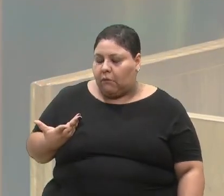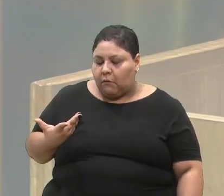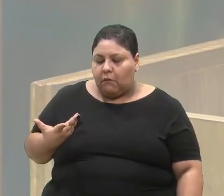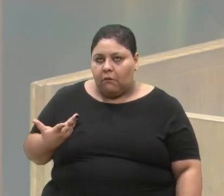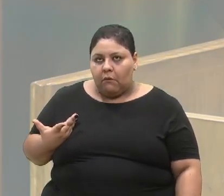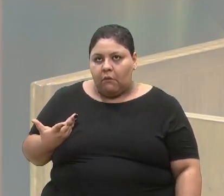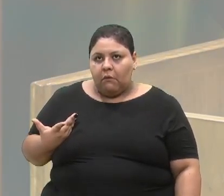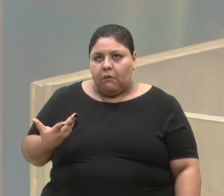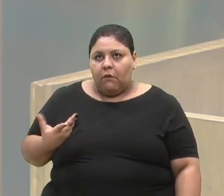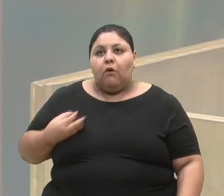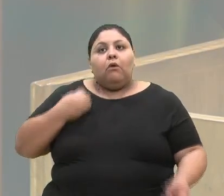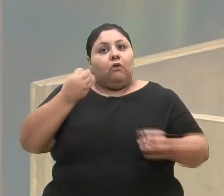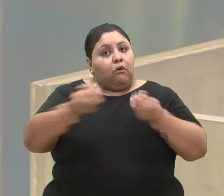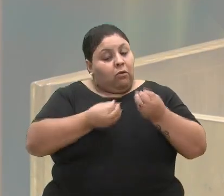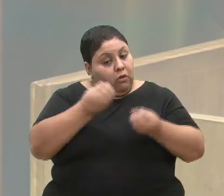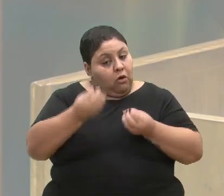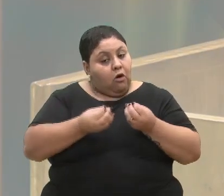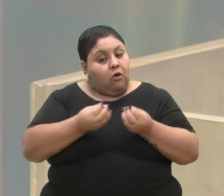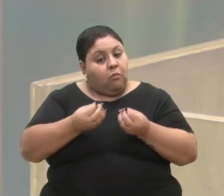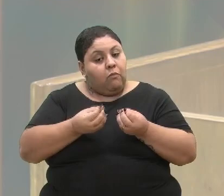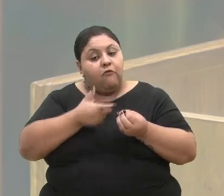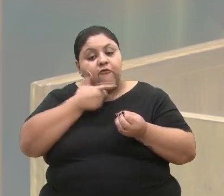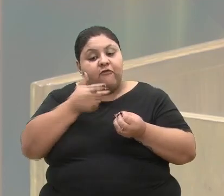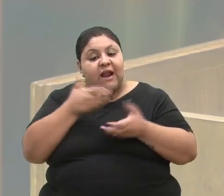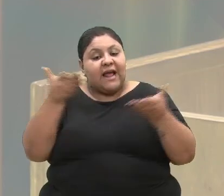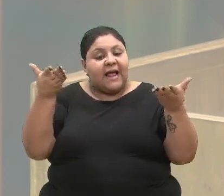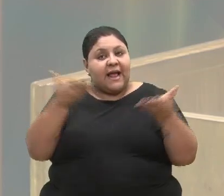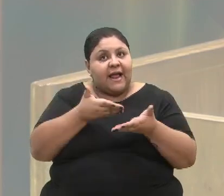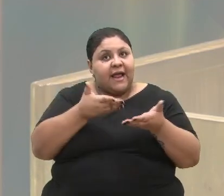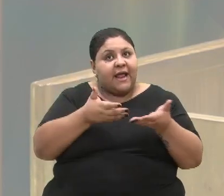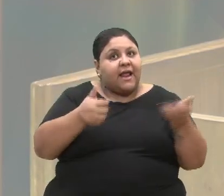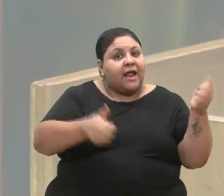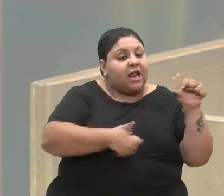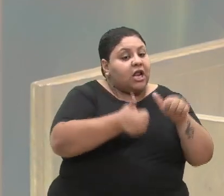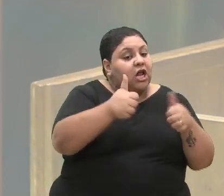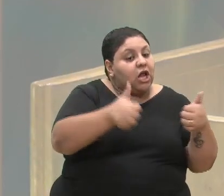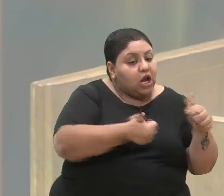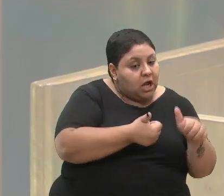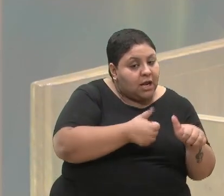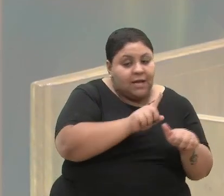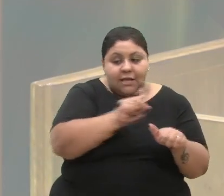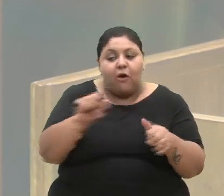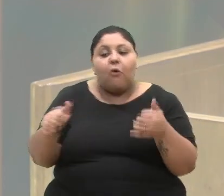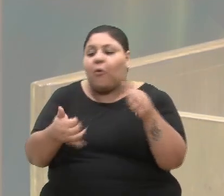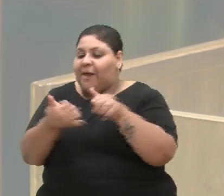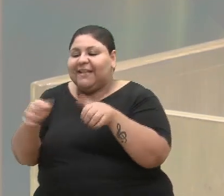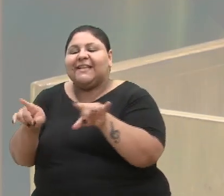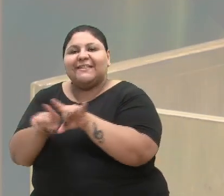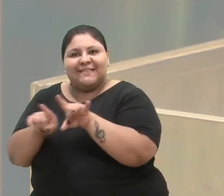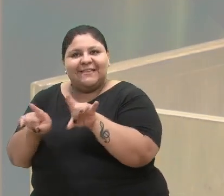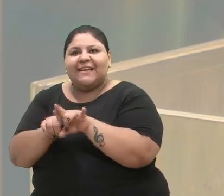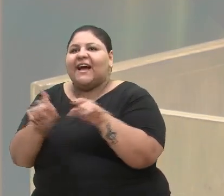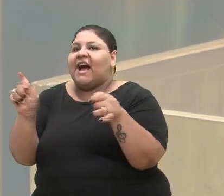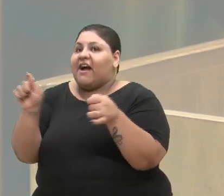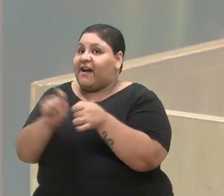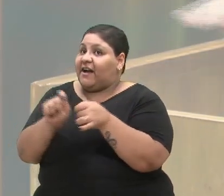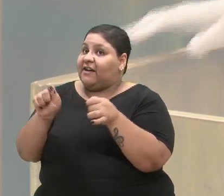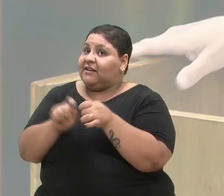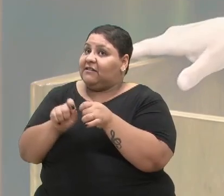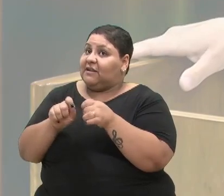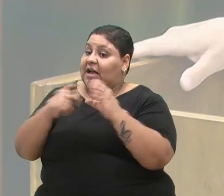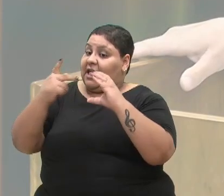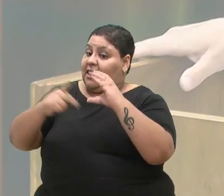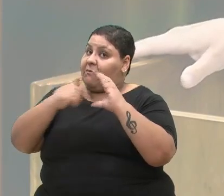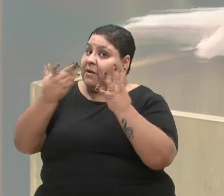né? Como eu disse no primeiro discurso, das suas qualidades e talvez das suas não qualidades, é feita a Câmara